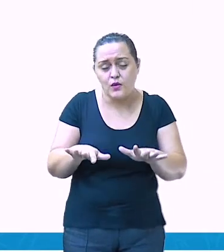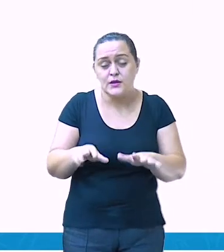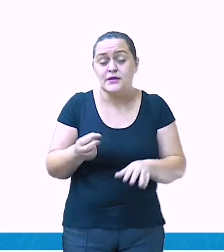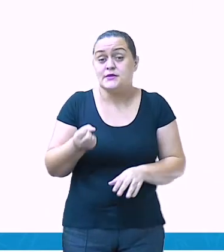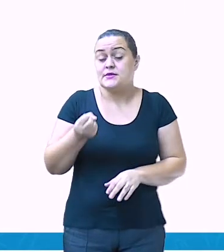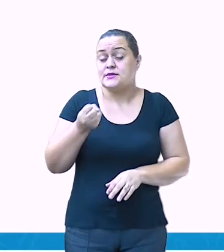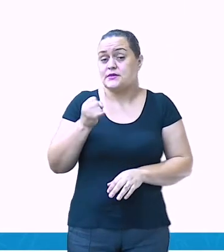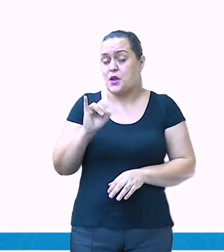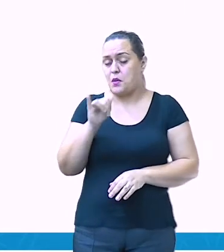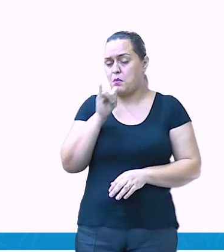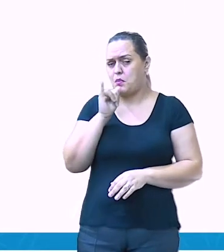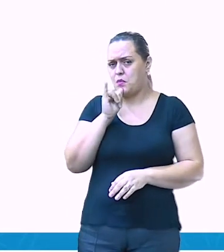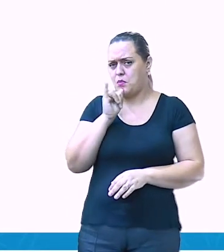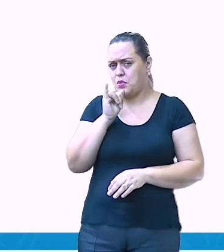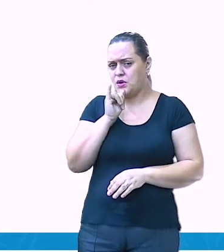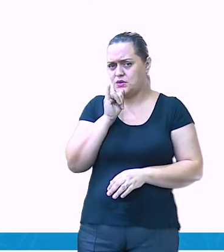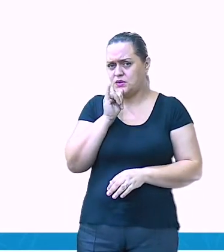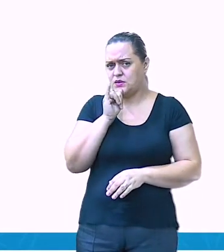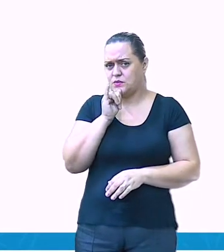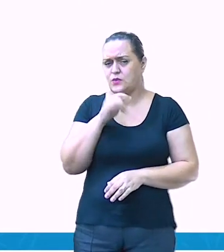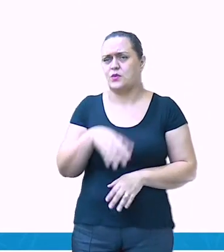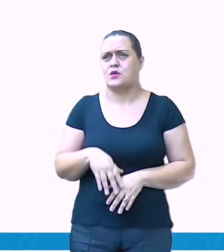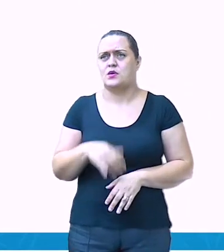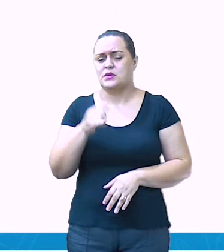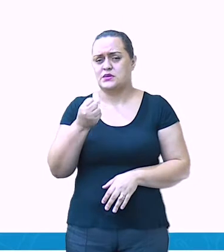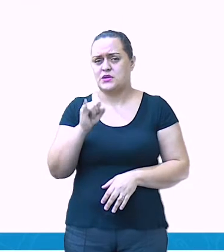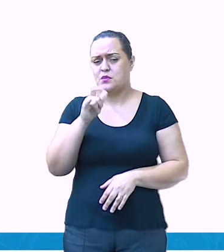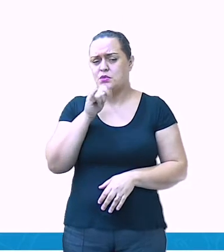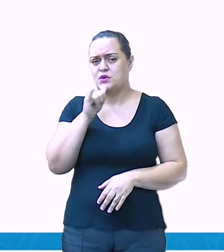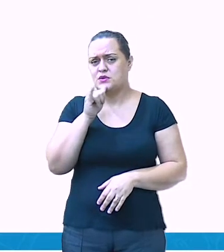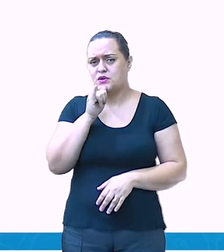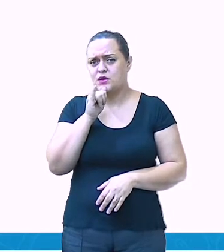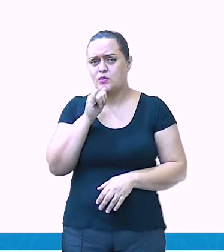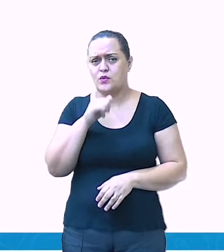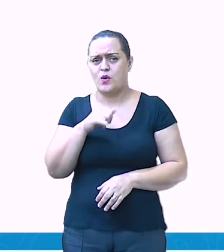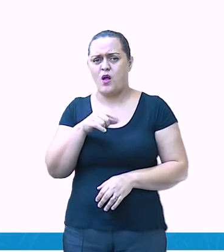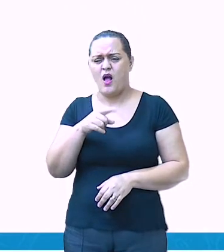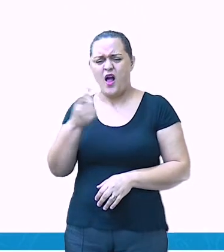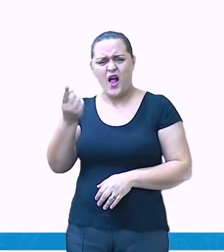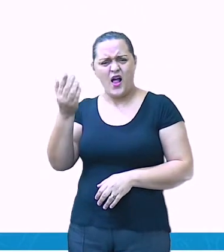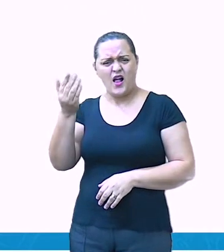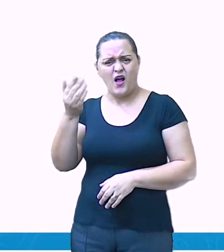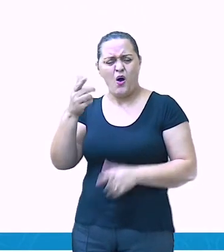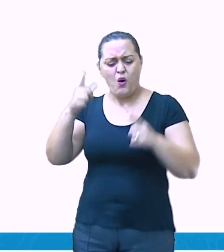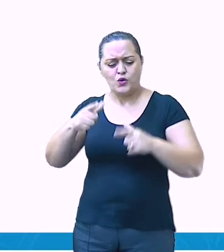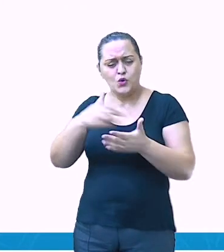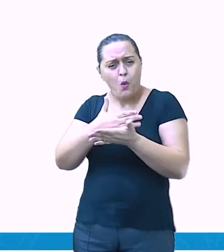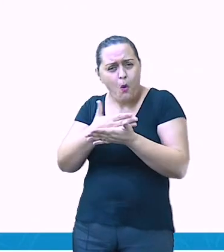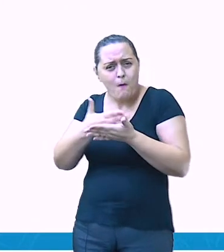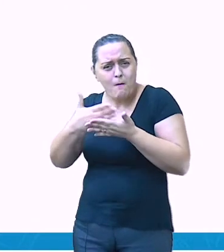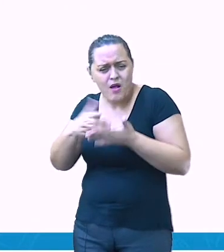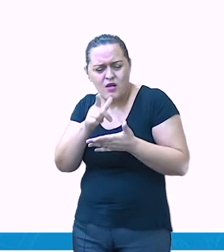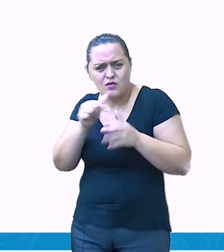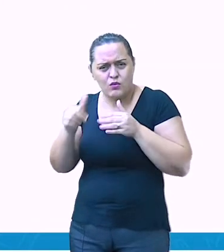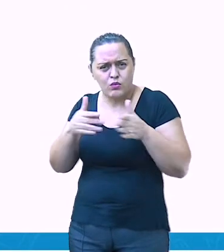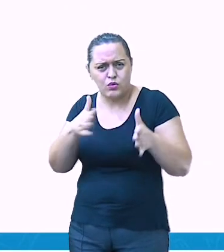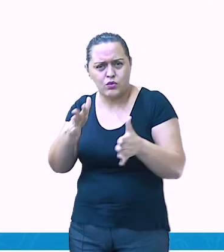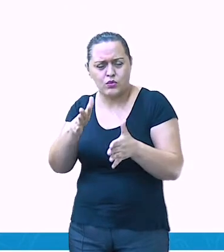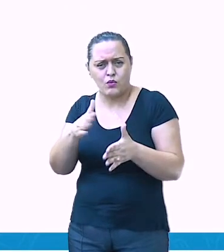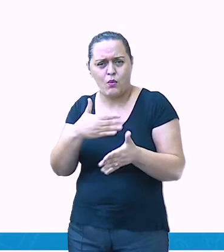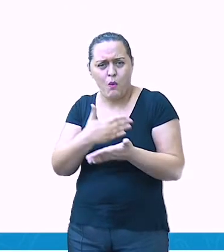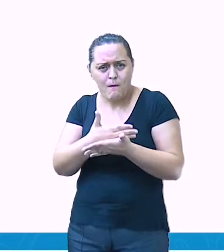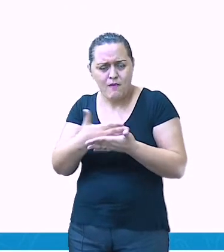acontece, por exemplo, por chuvas excessivas na cabeceira do nosso rio, que traz essa água abundante